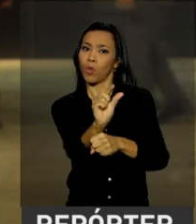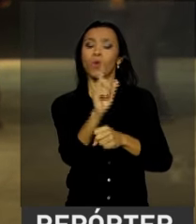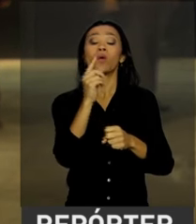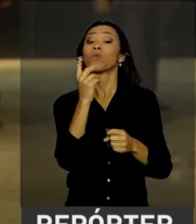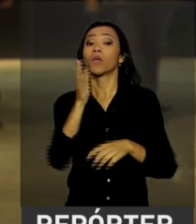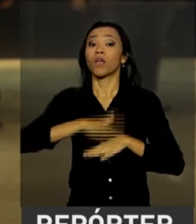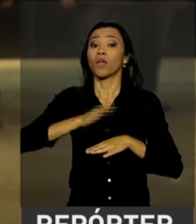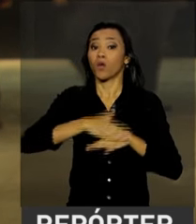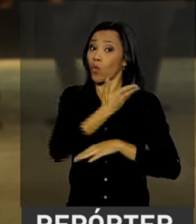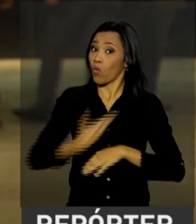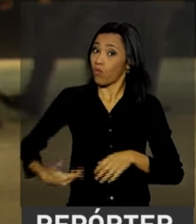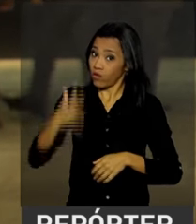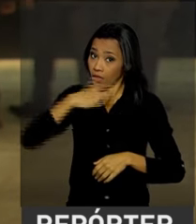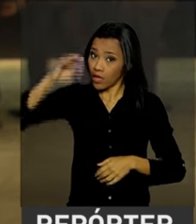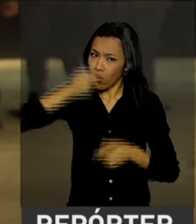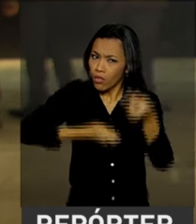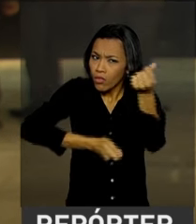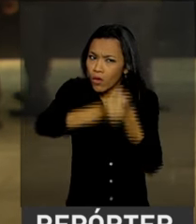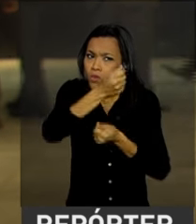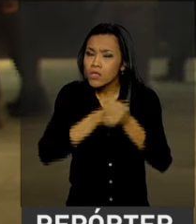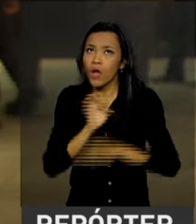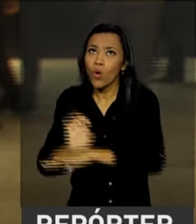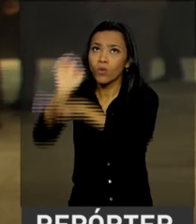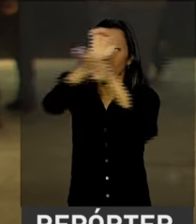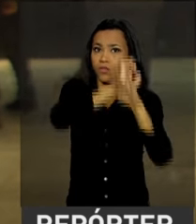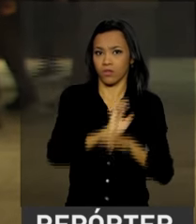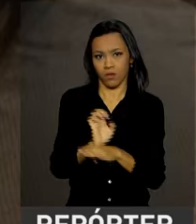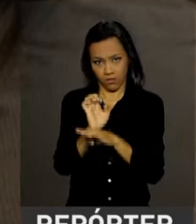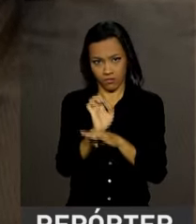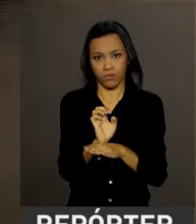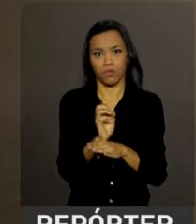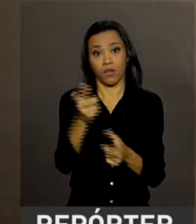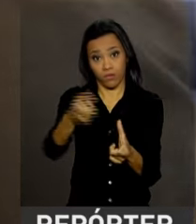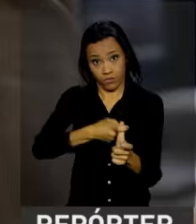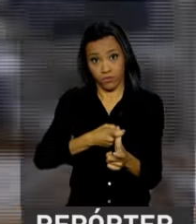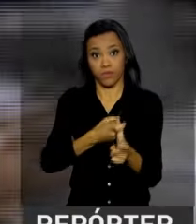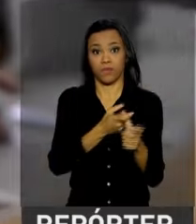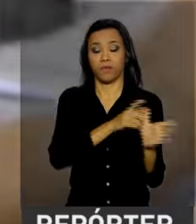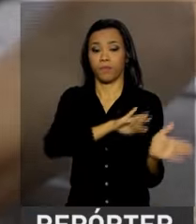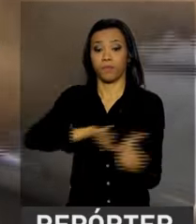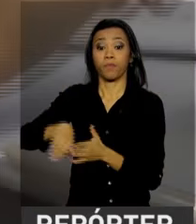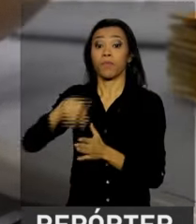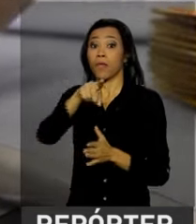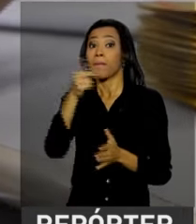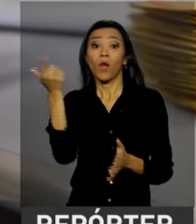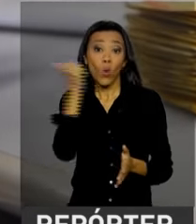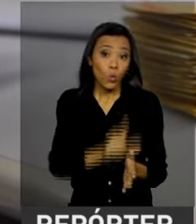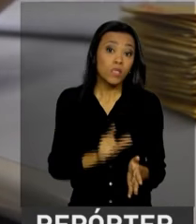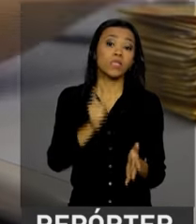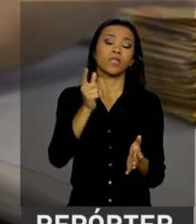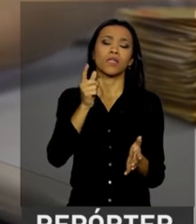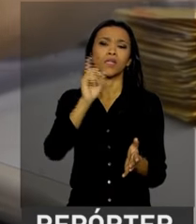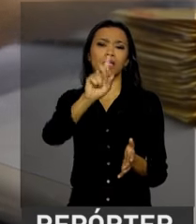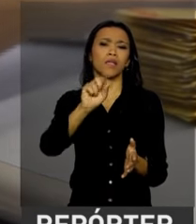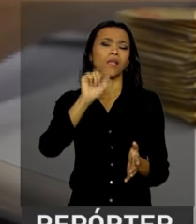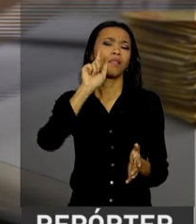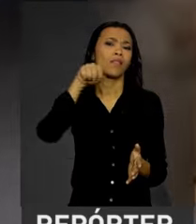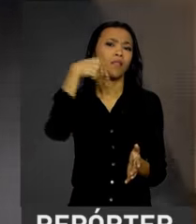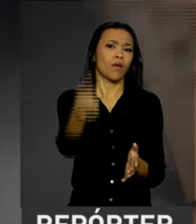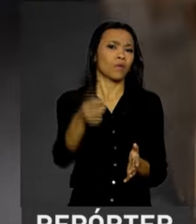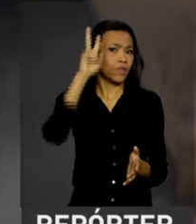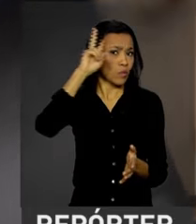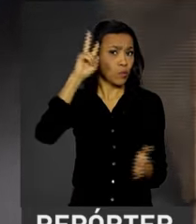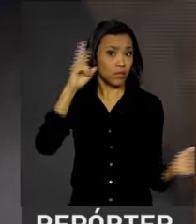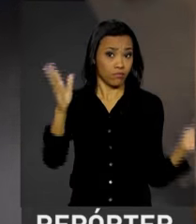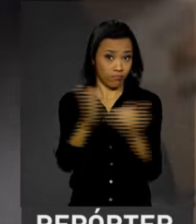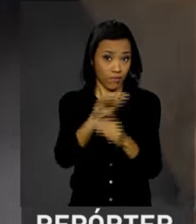federal negociasse diretamente a questão com os estados. O tempo para se chegar a um acordo termina na próxima segunda-feira.